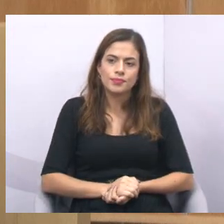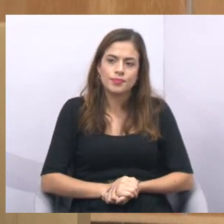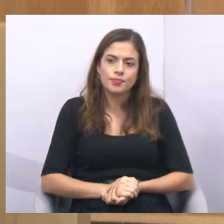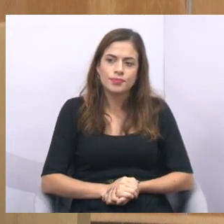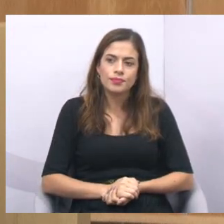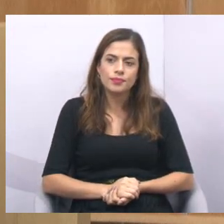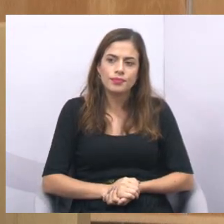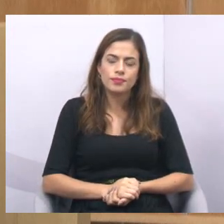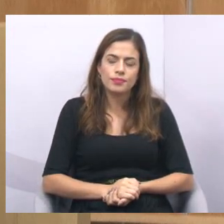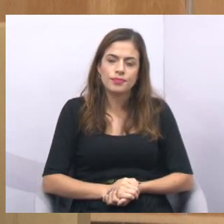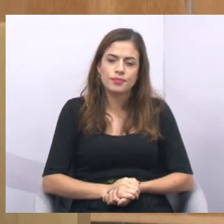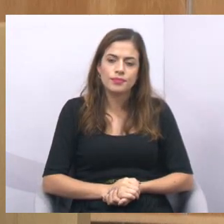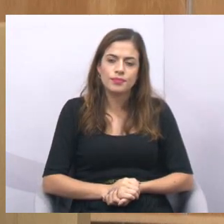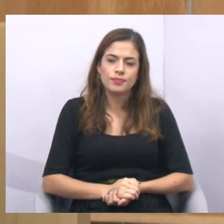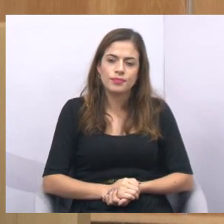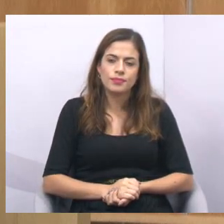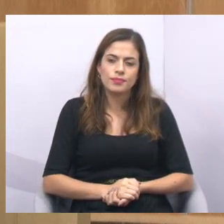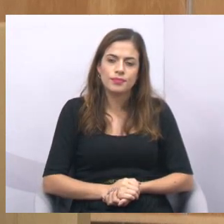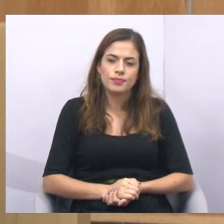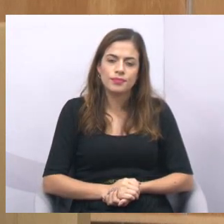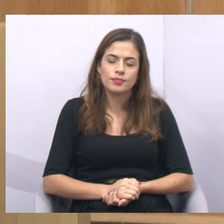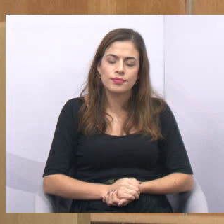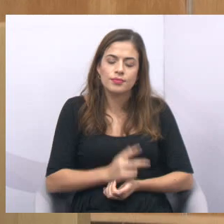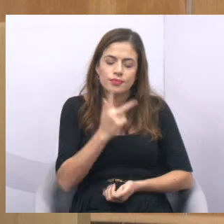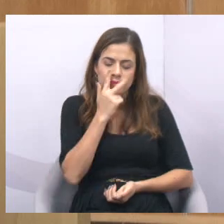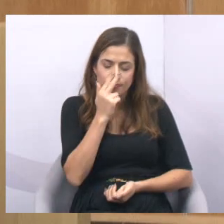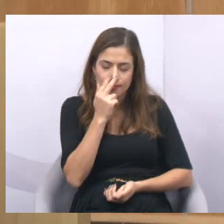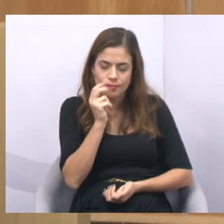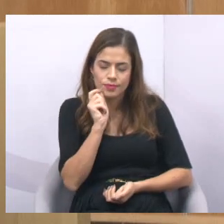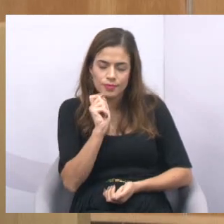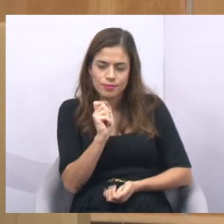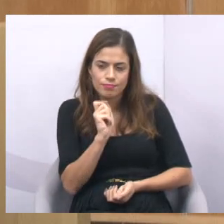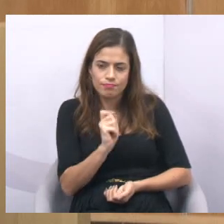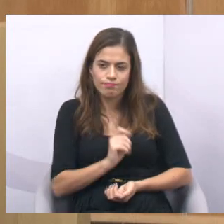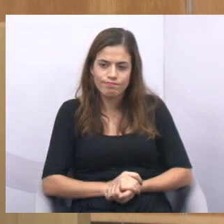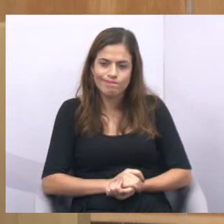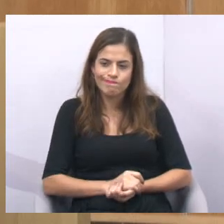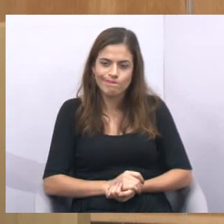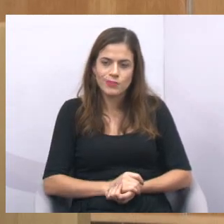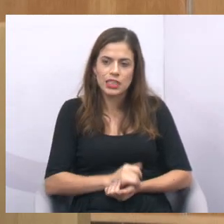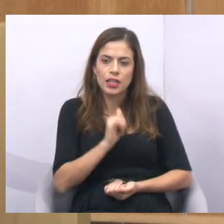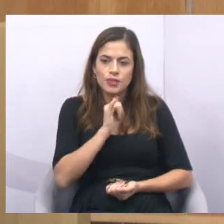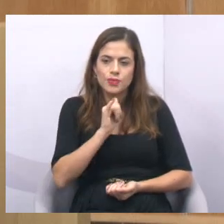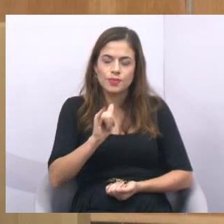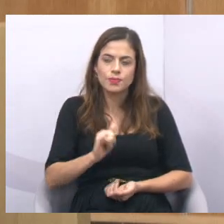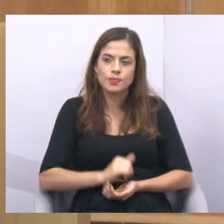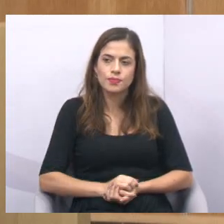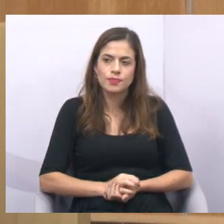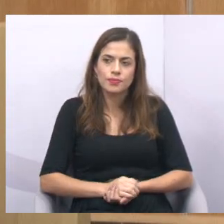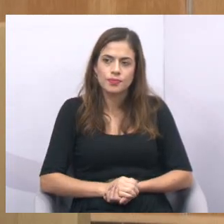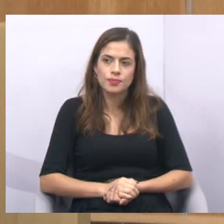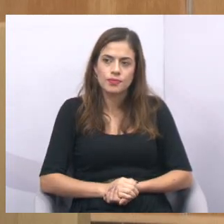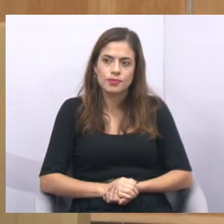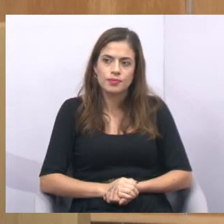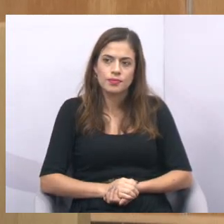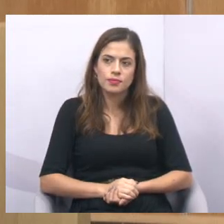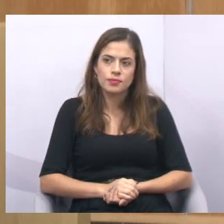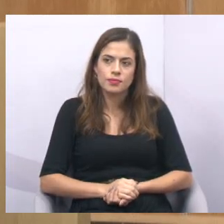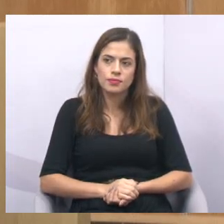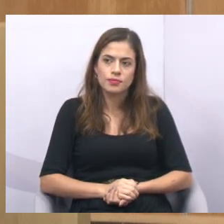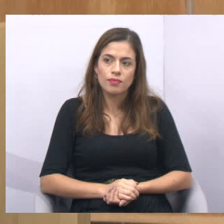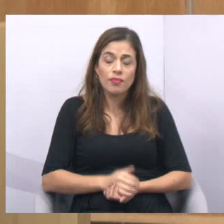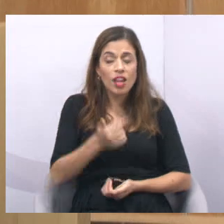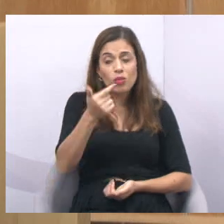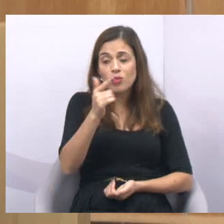Então, eu acho o seguinte, eu queria dizer assim, eu não tenho